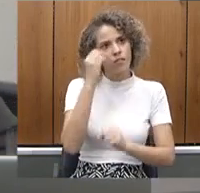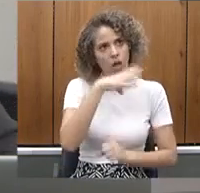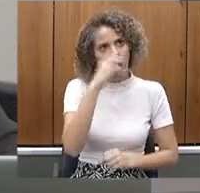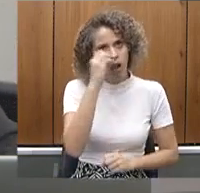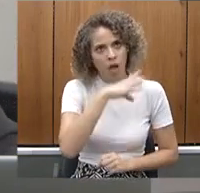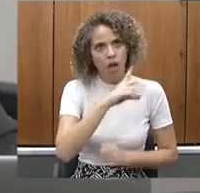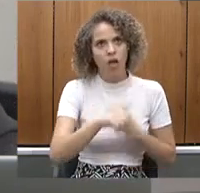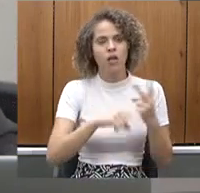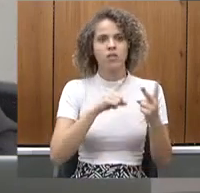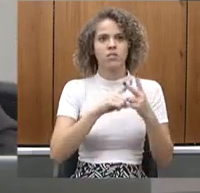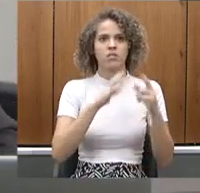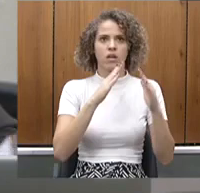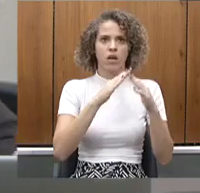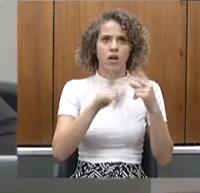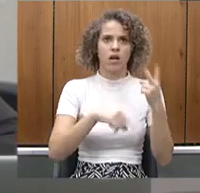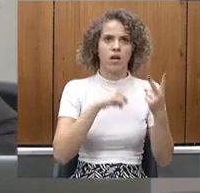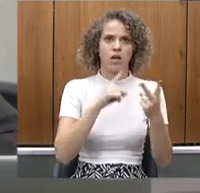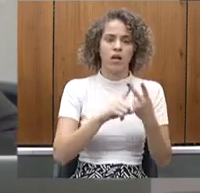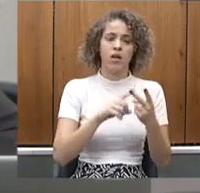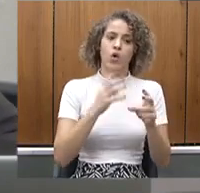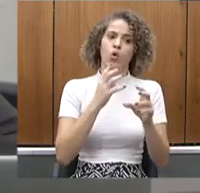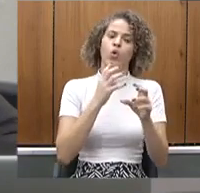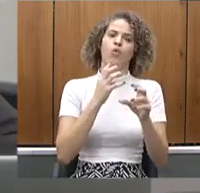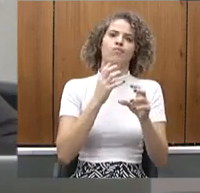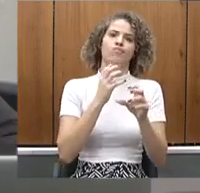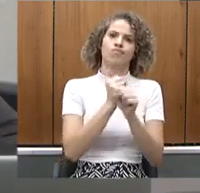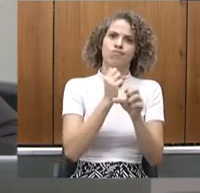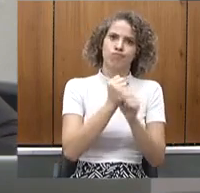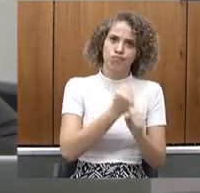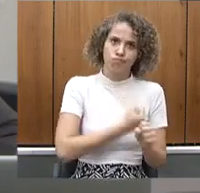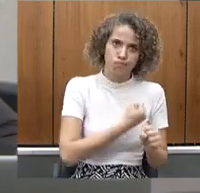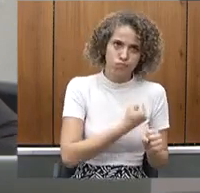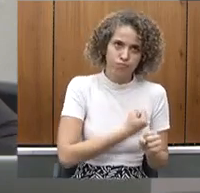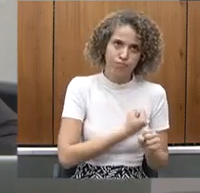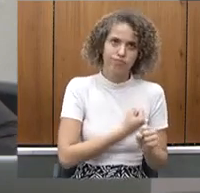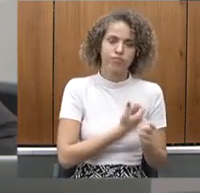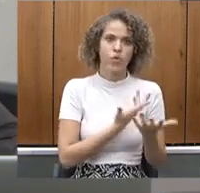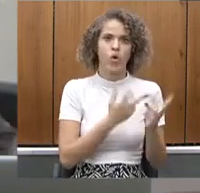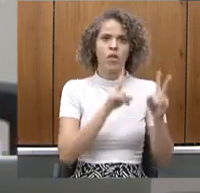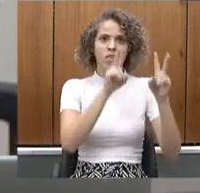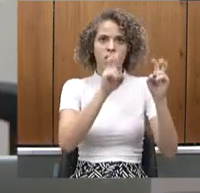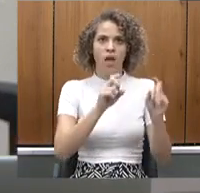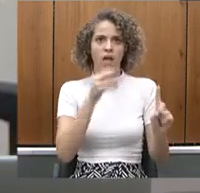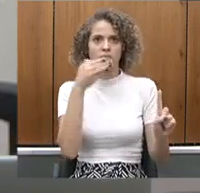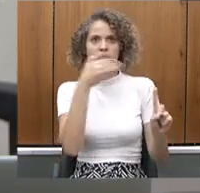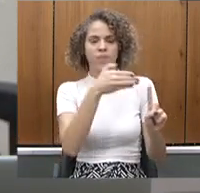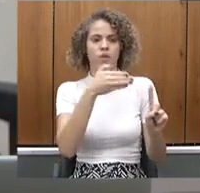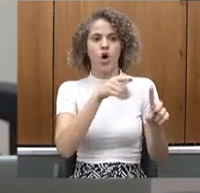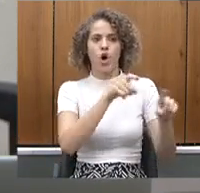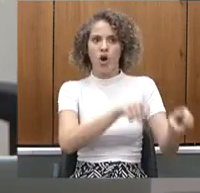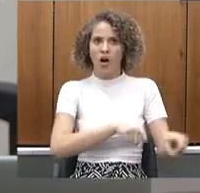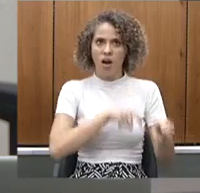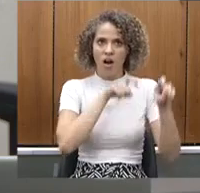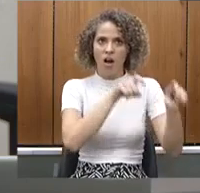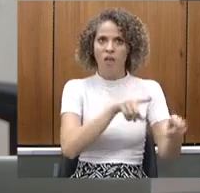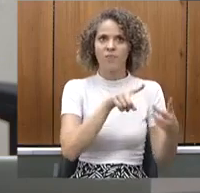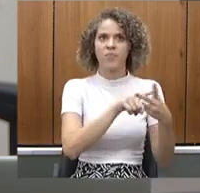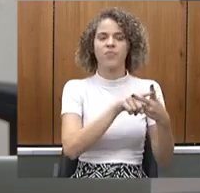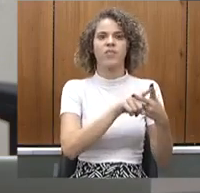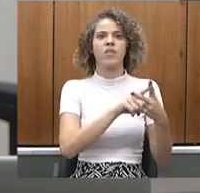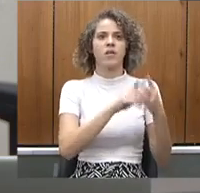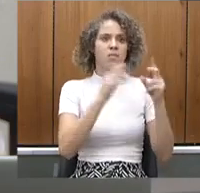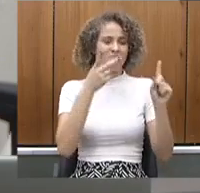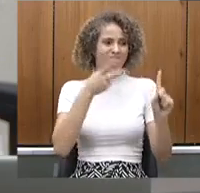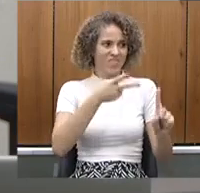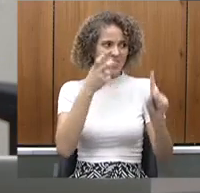os números que diz respeito a questão da zona rural a preocupação Deputado